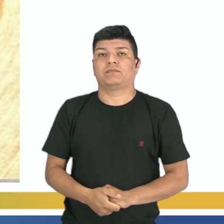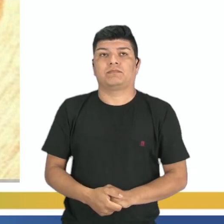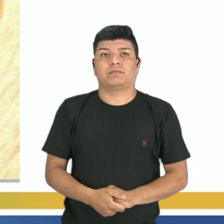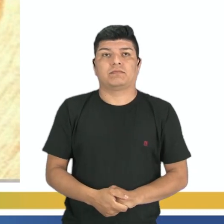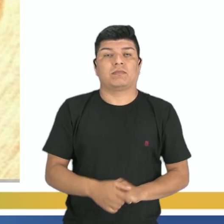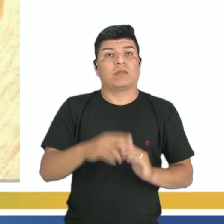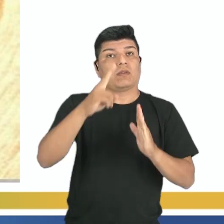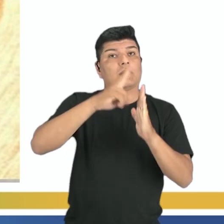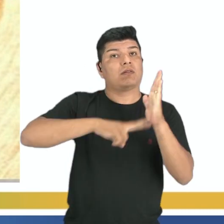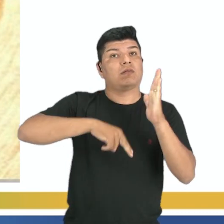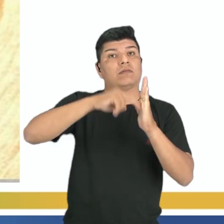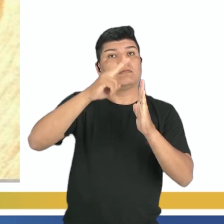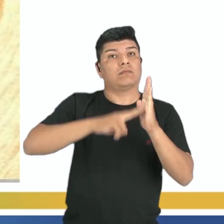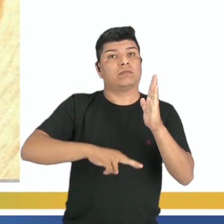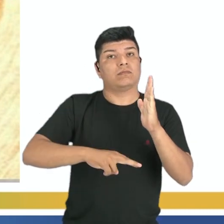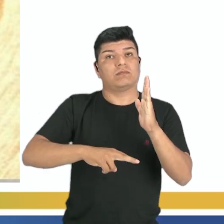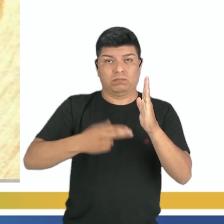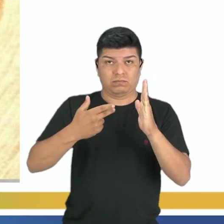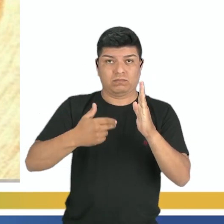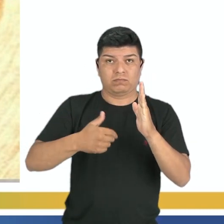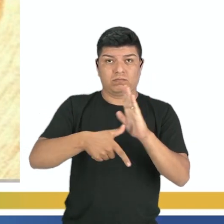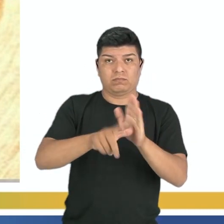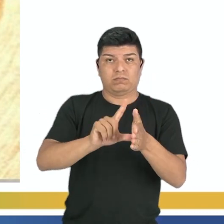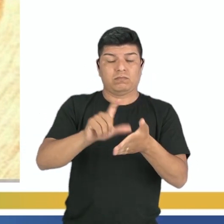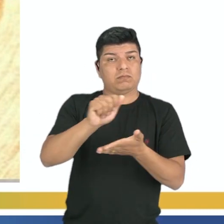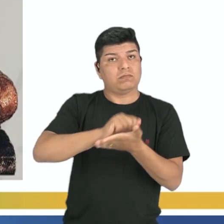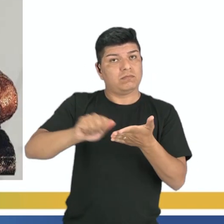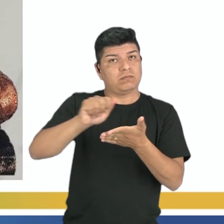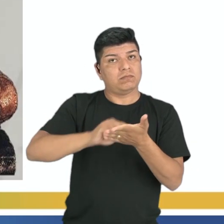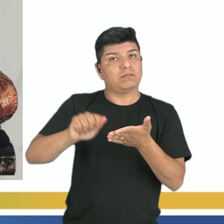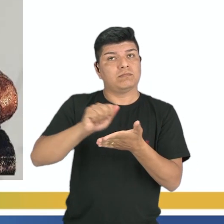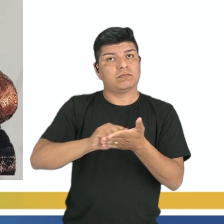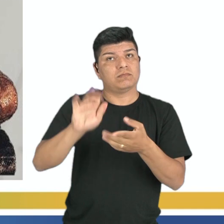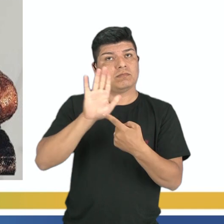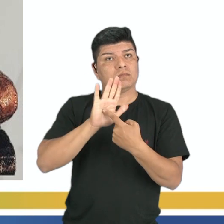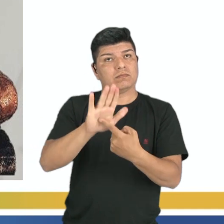Estas pinturas são antecedentes da escrita, como foram citadas.